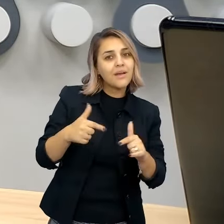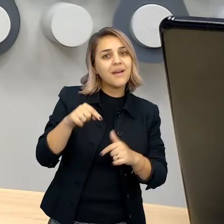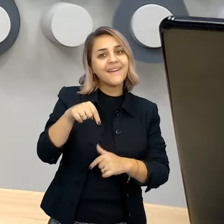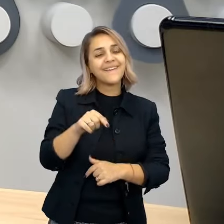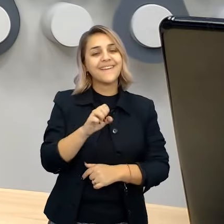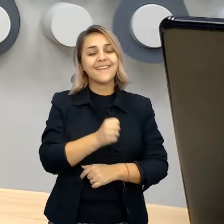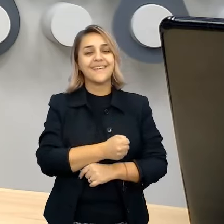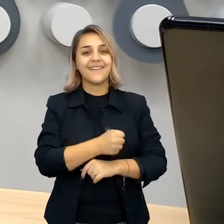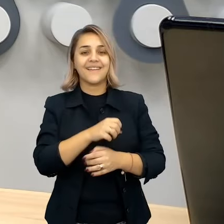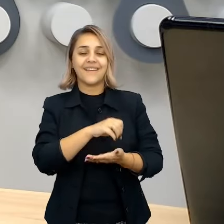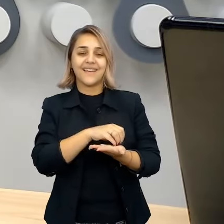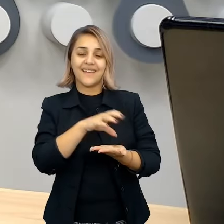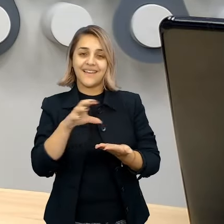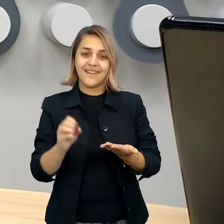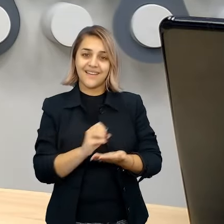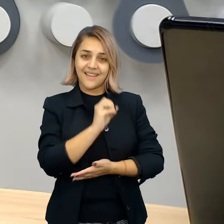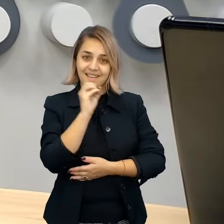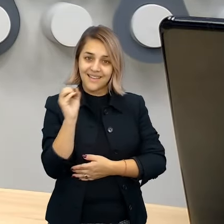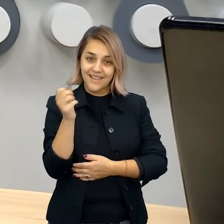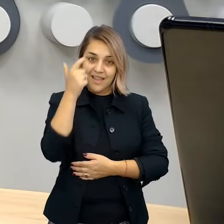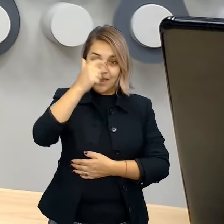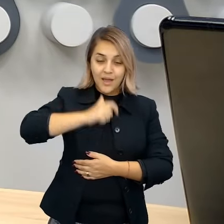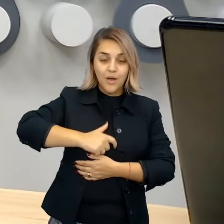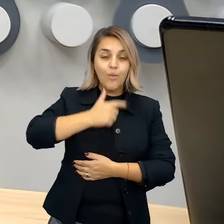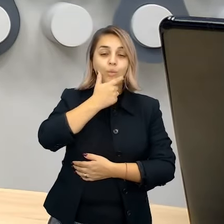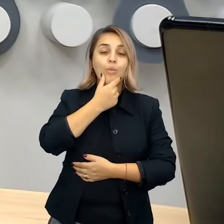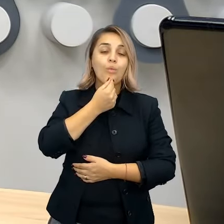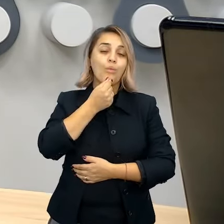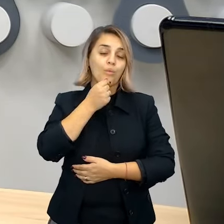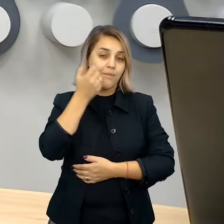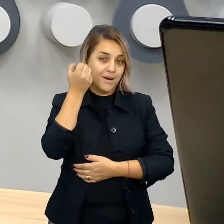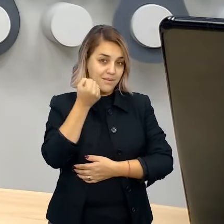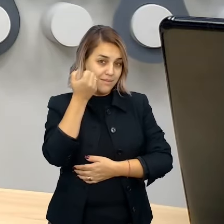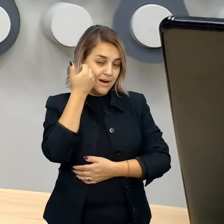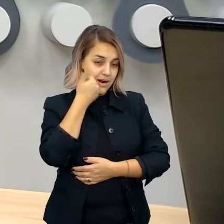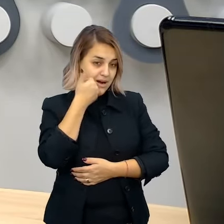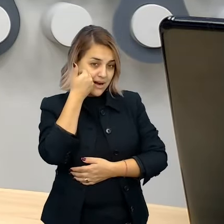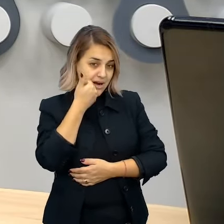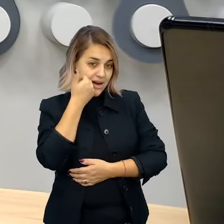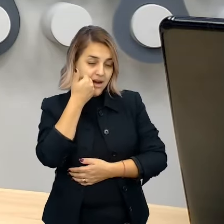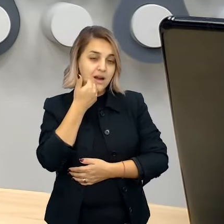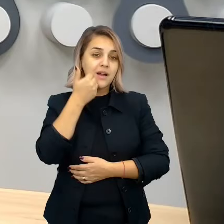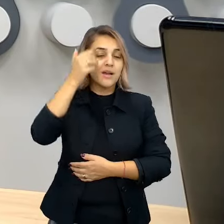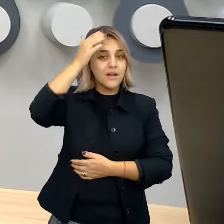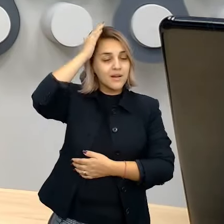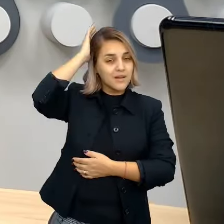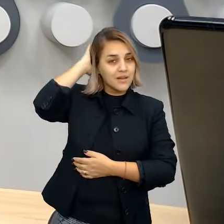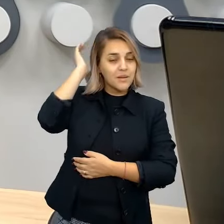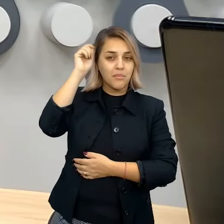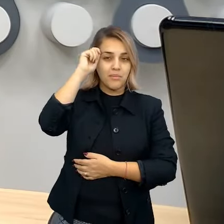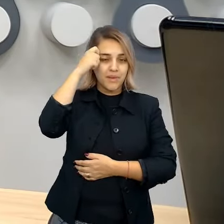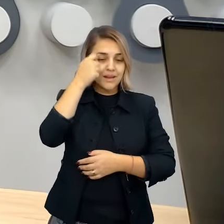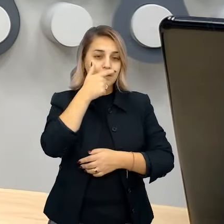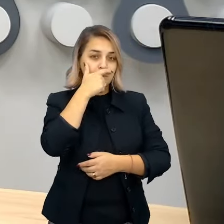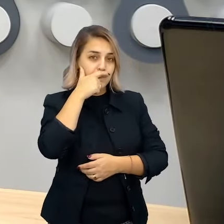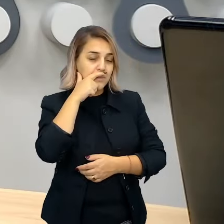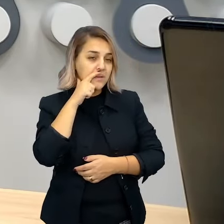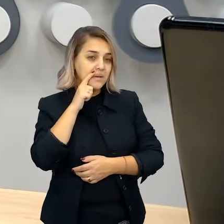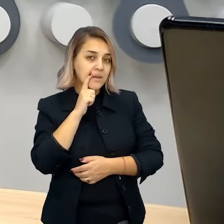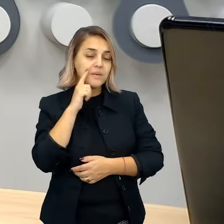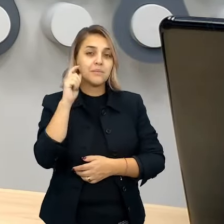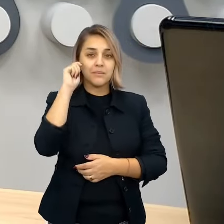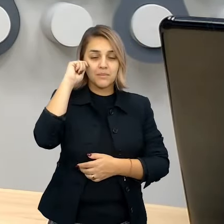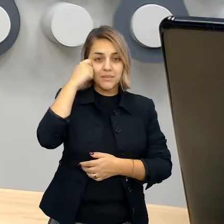um homem branco, 1,77 m, cabelos e bigode preto, uso óculos,